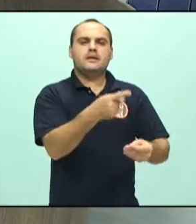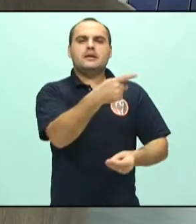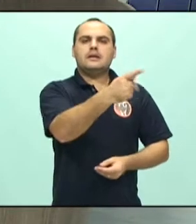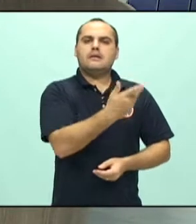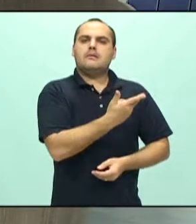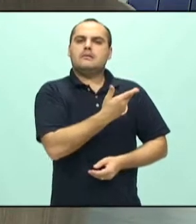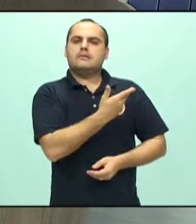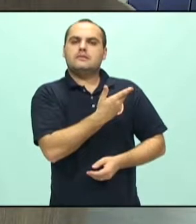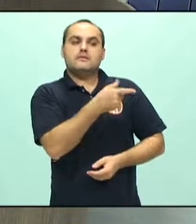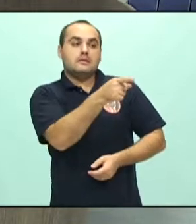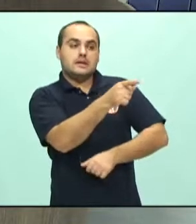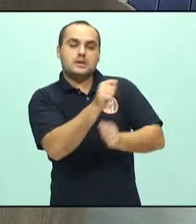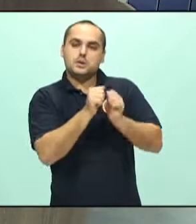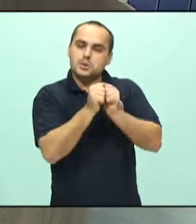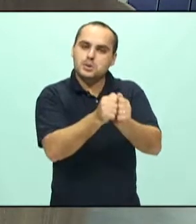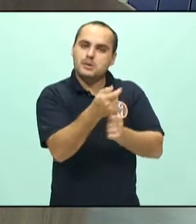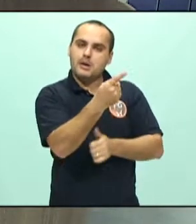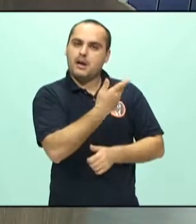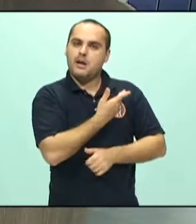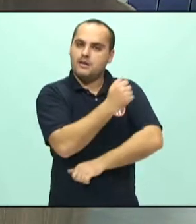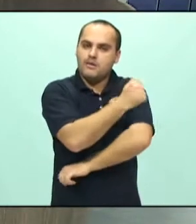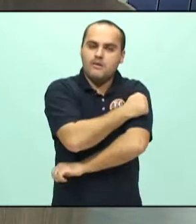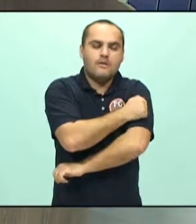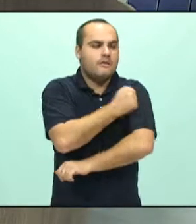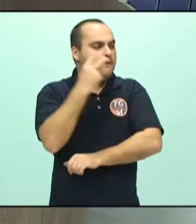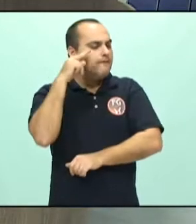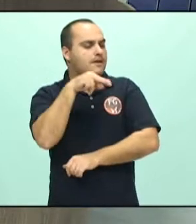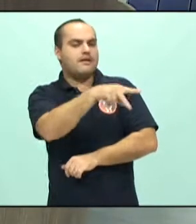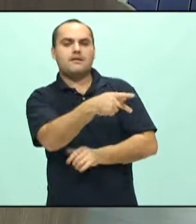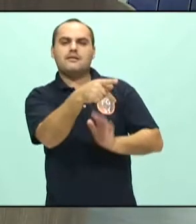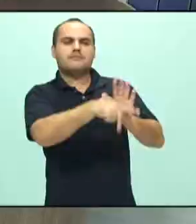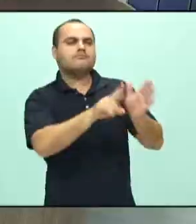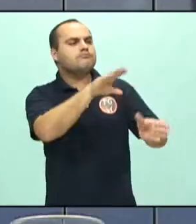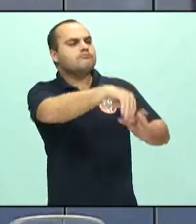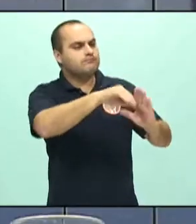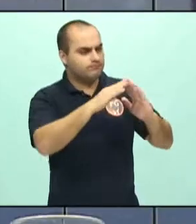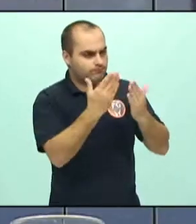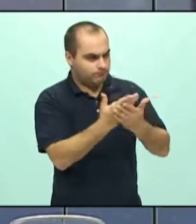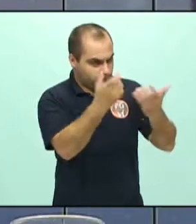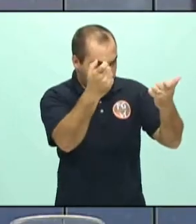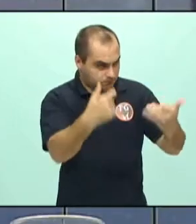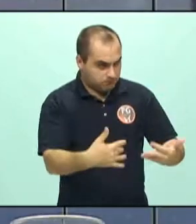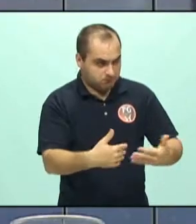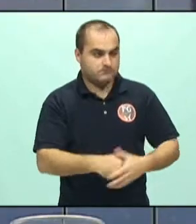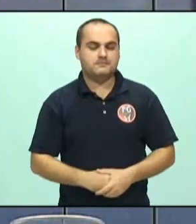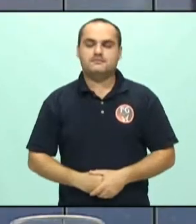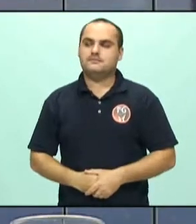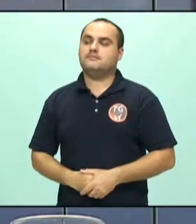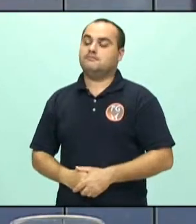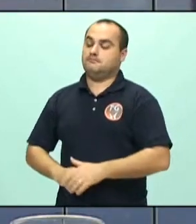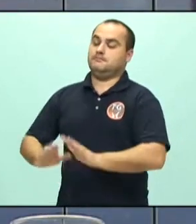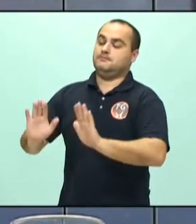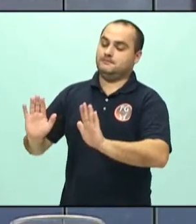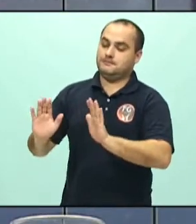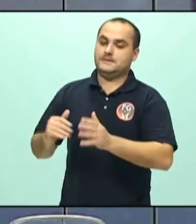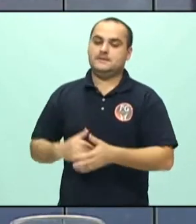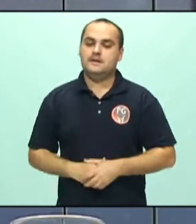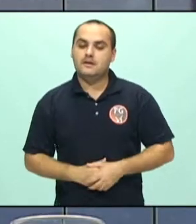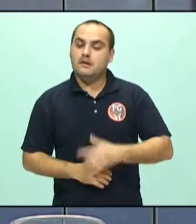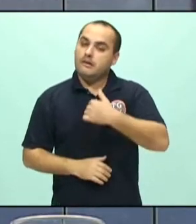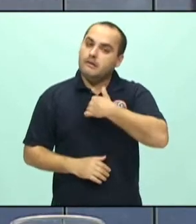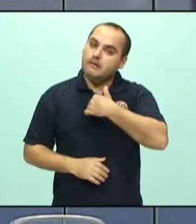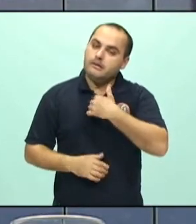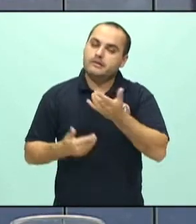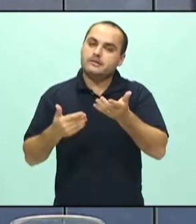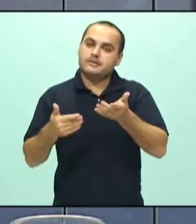receberam, assim, essa iniciativa dentro da escola. Bom, meu envolvimento foi quando o